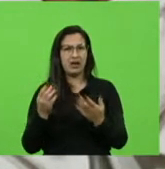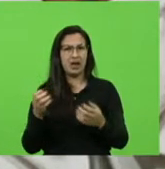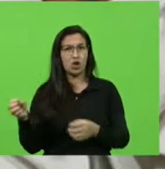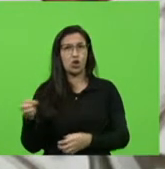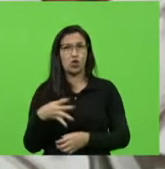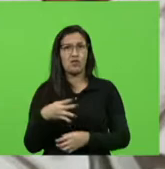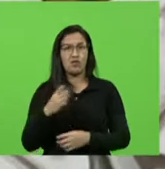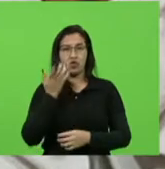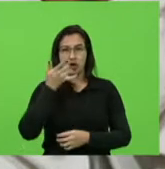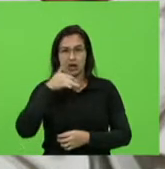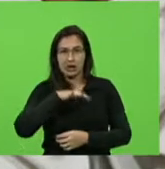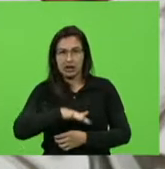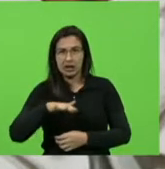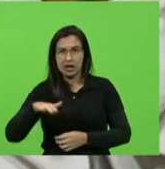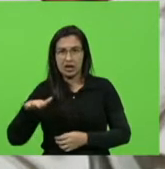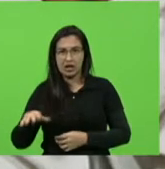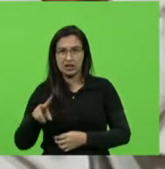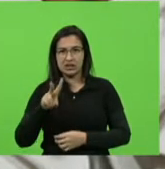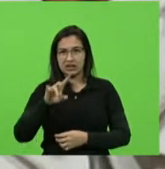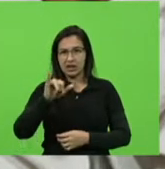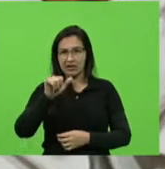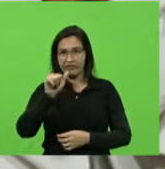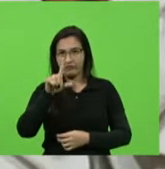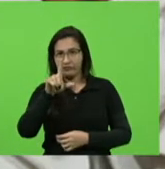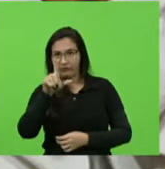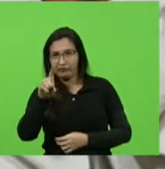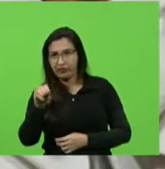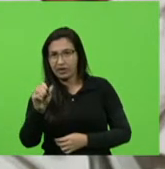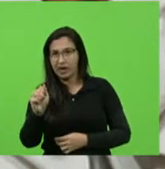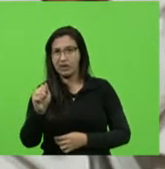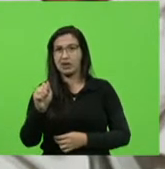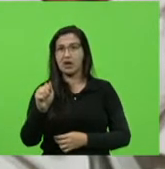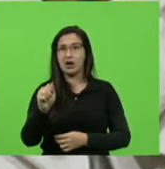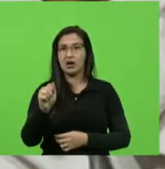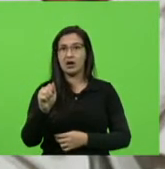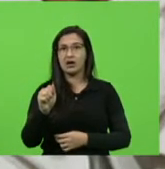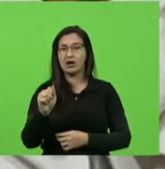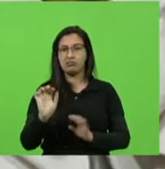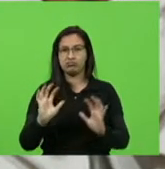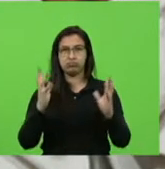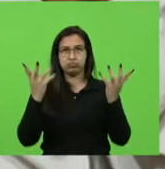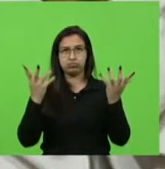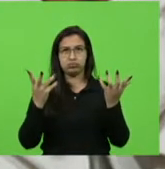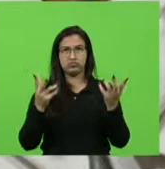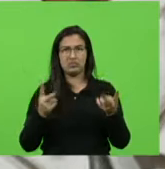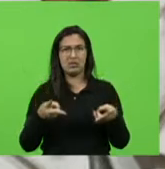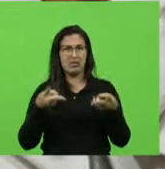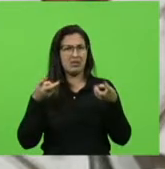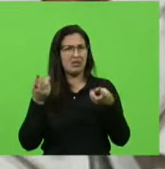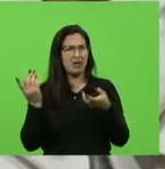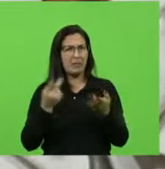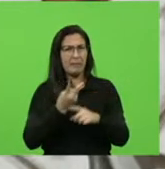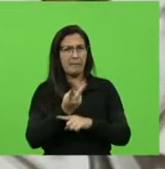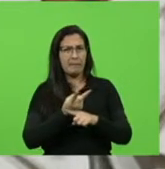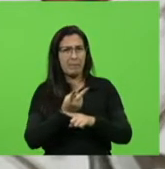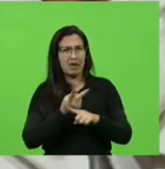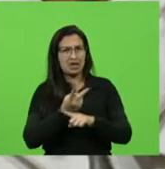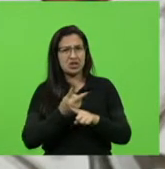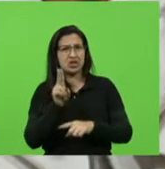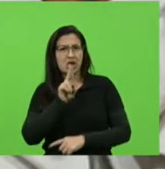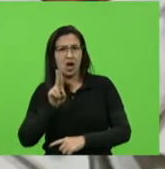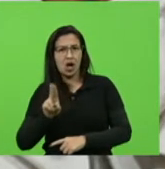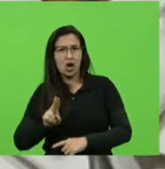Várias coisas chamam a atenção nesse flyer, né? Mas quando você pesquisa o nome dos organizadores,